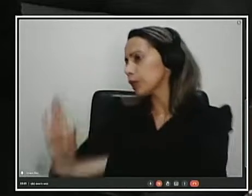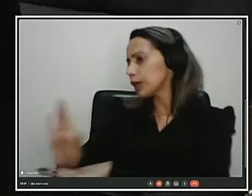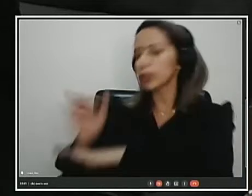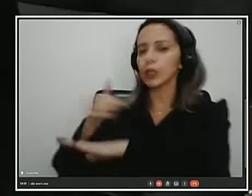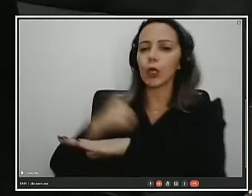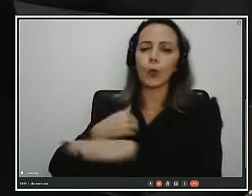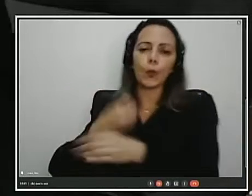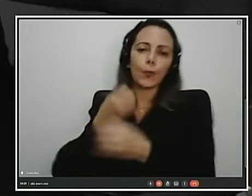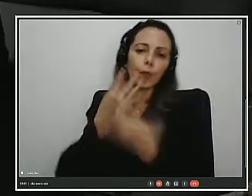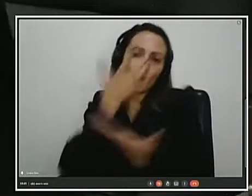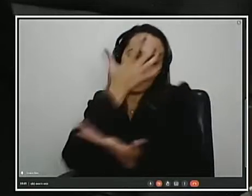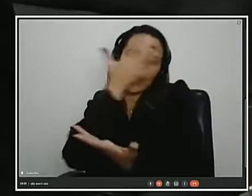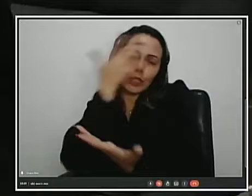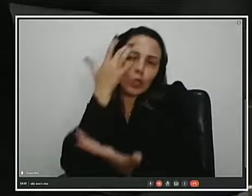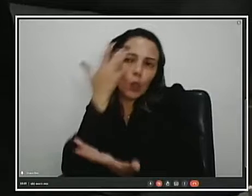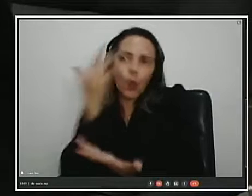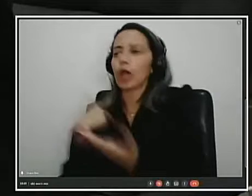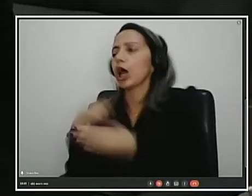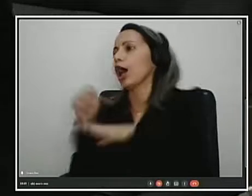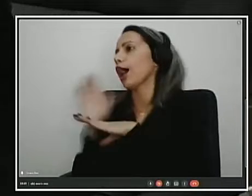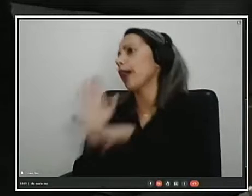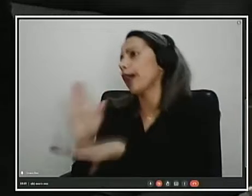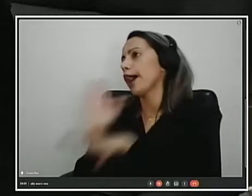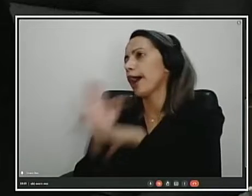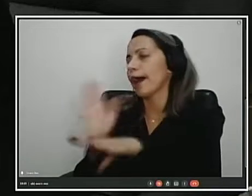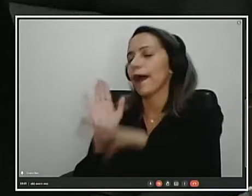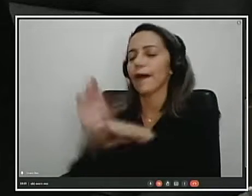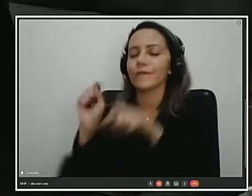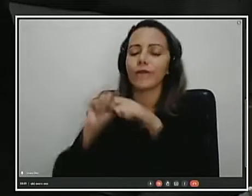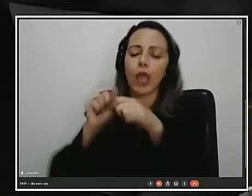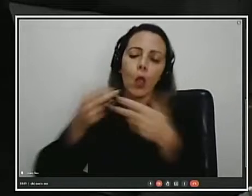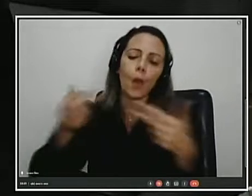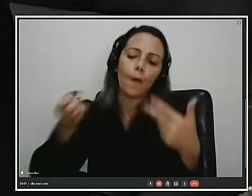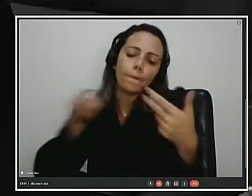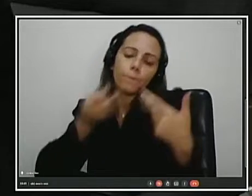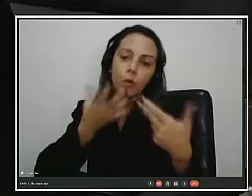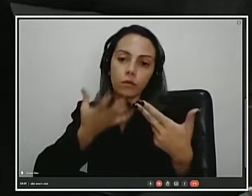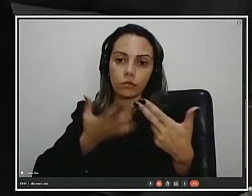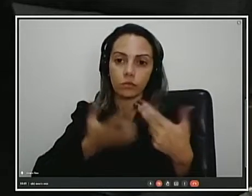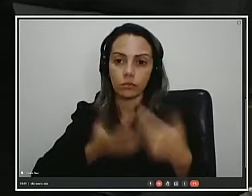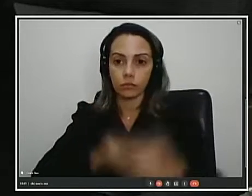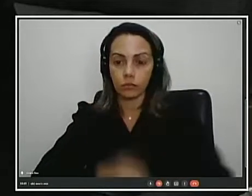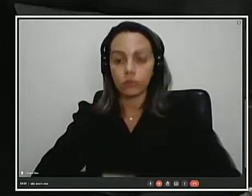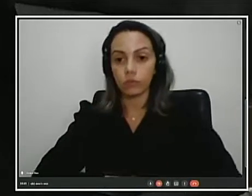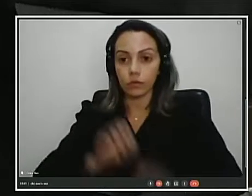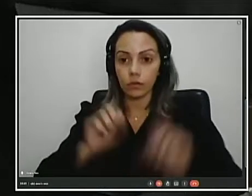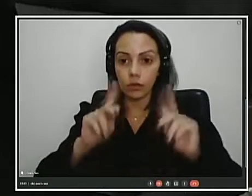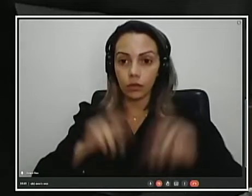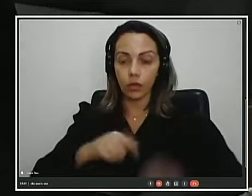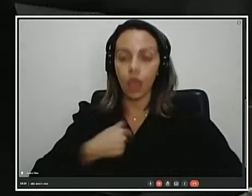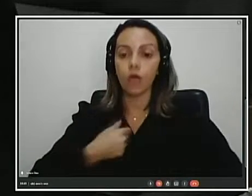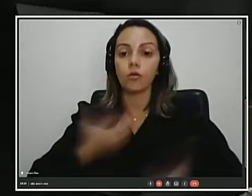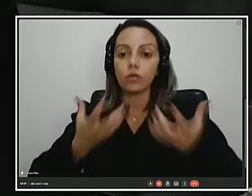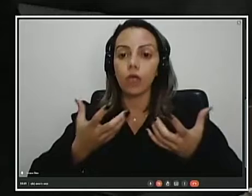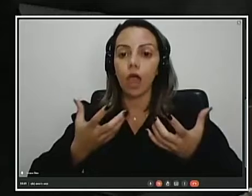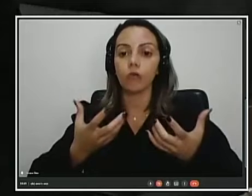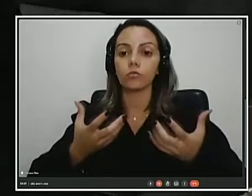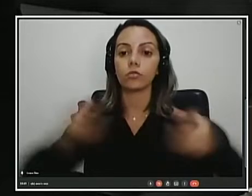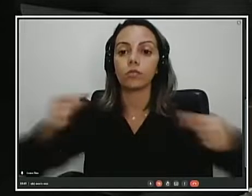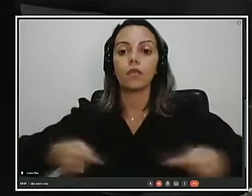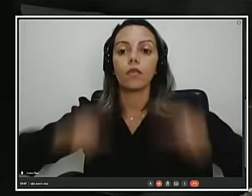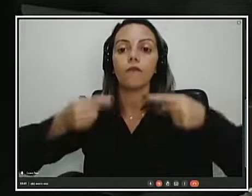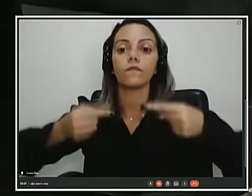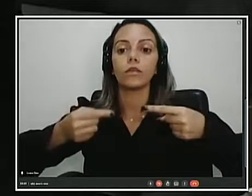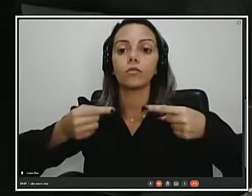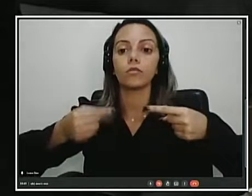para aparecer fazendo bem com bom continuar parecer eu deixo aqui um desafio então a todos esses aí que